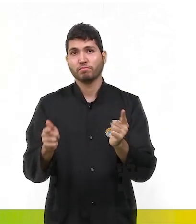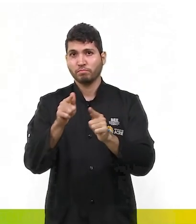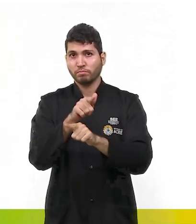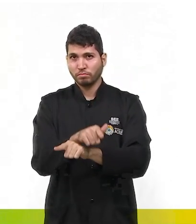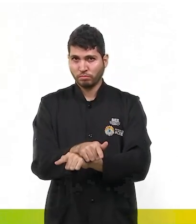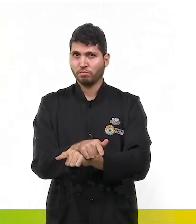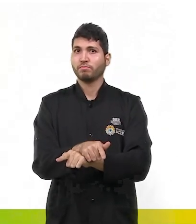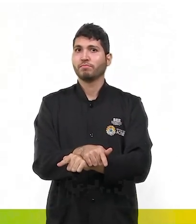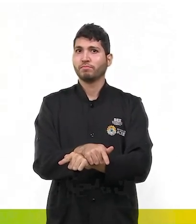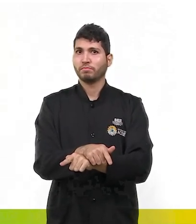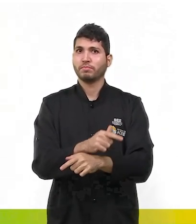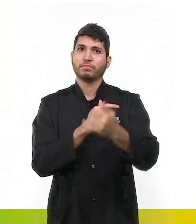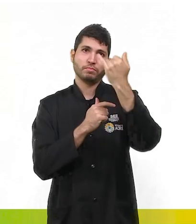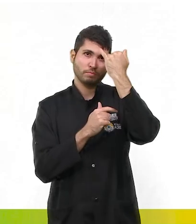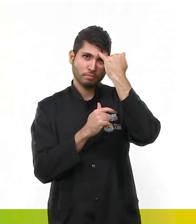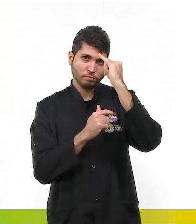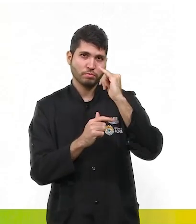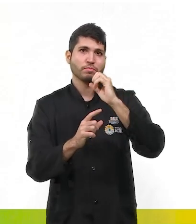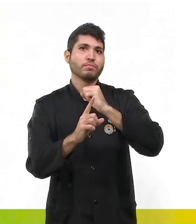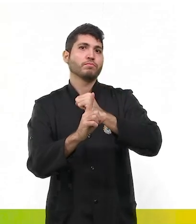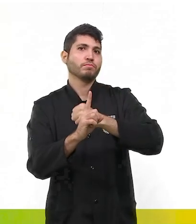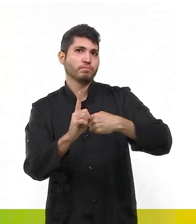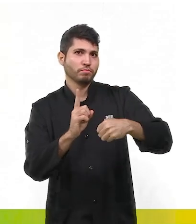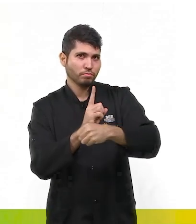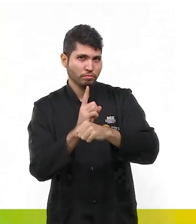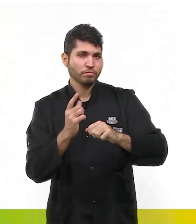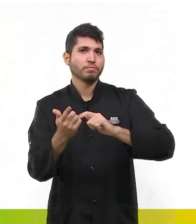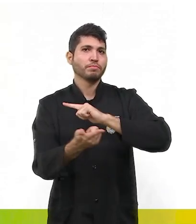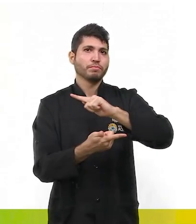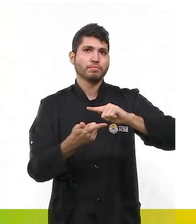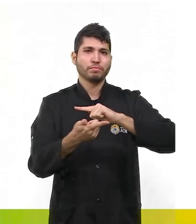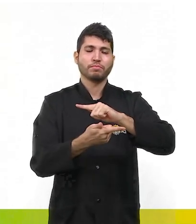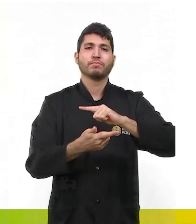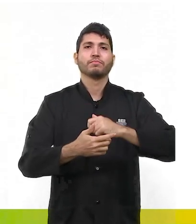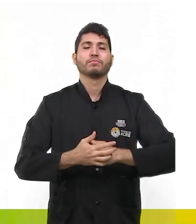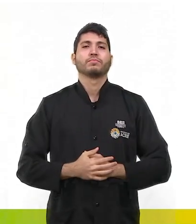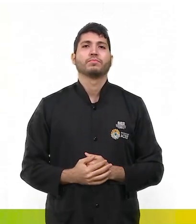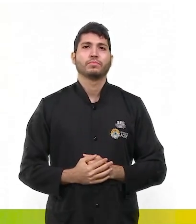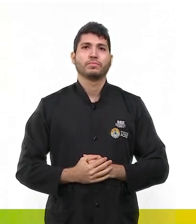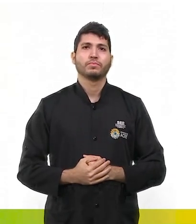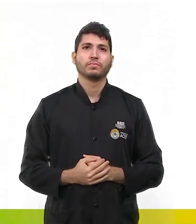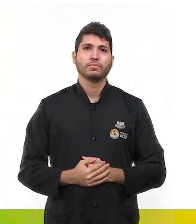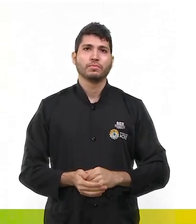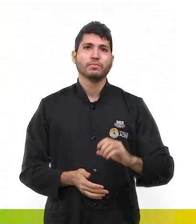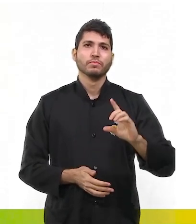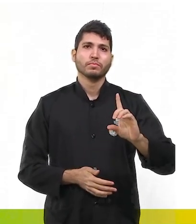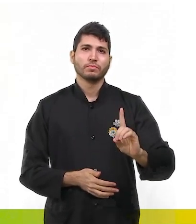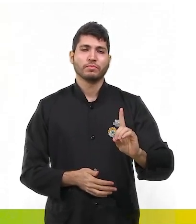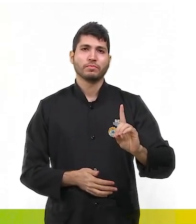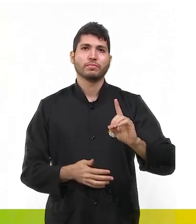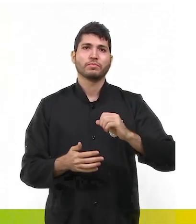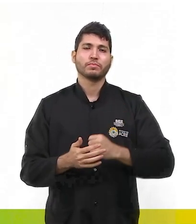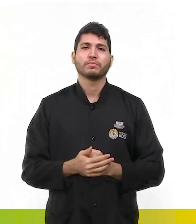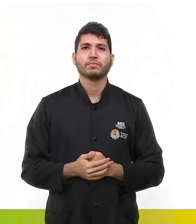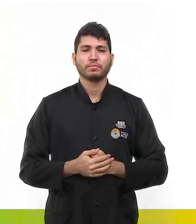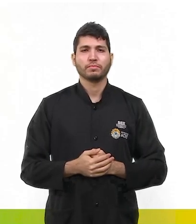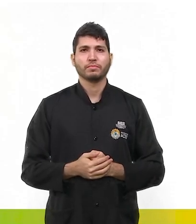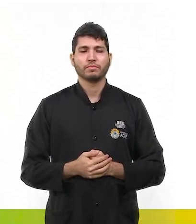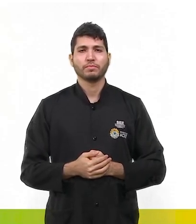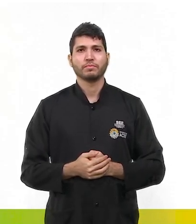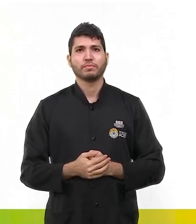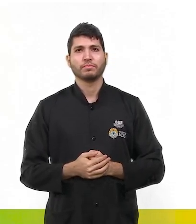da sociedade global. Logo, a alternativa C incorreta. Vamos para a alternativa D? A cultura de